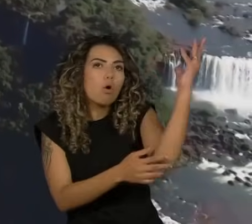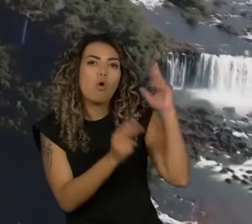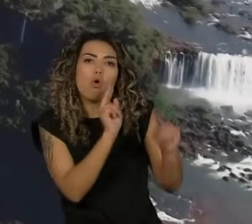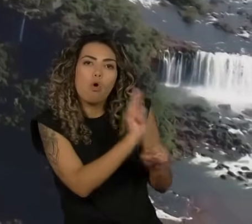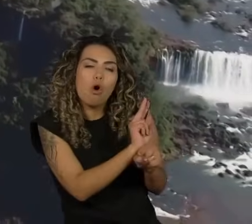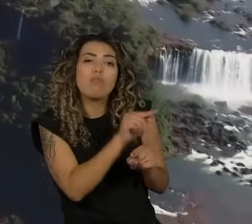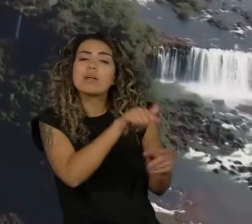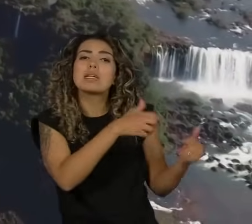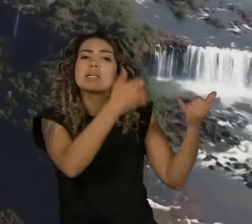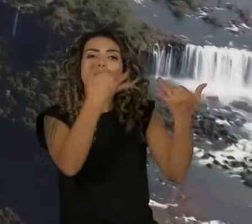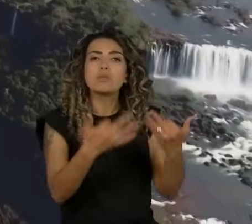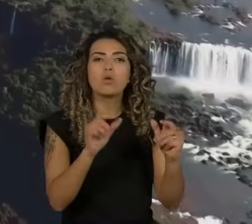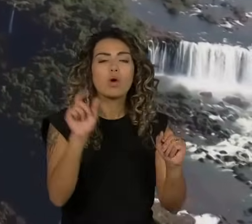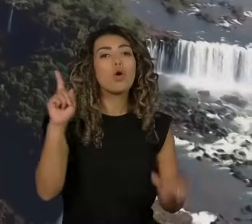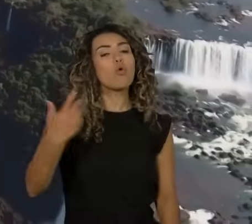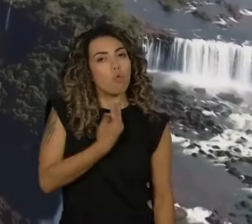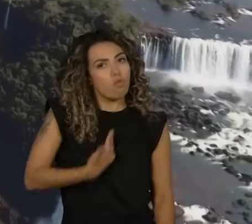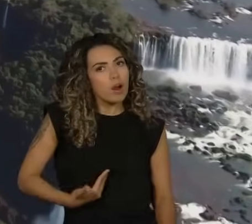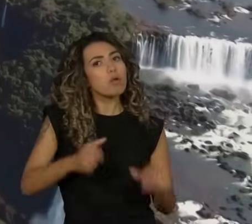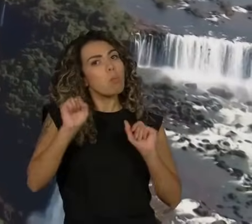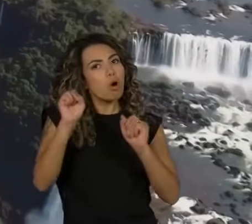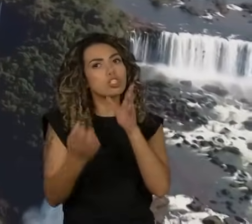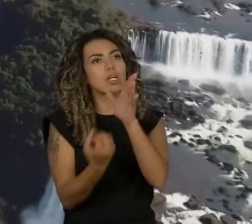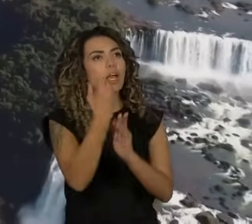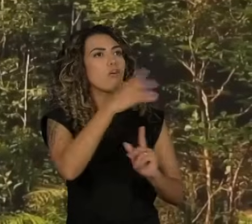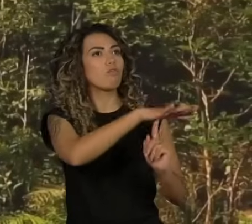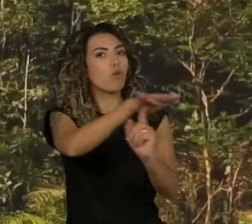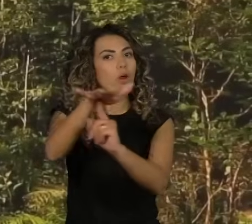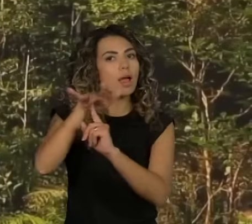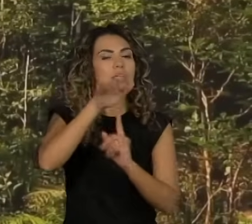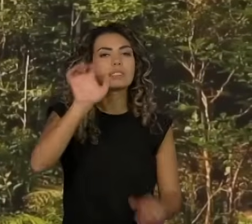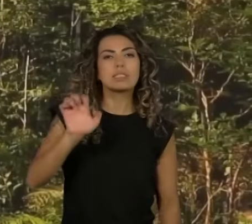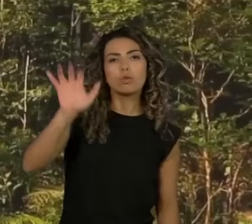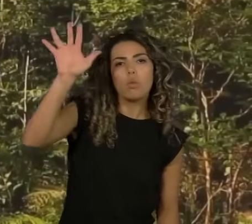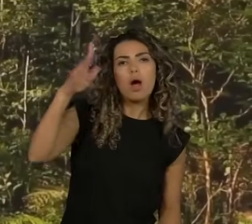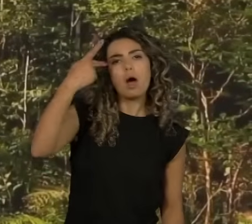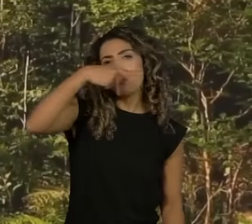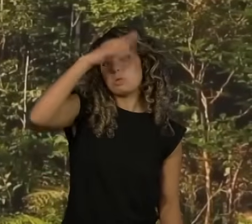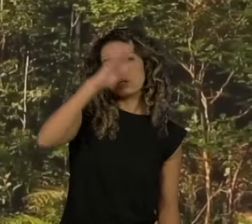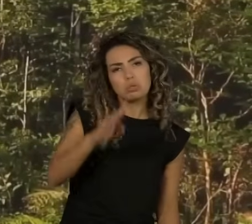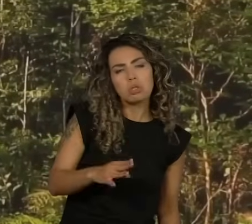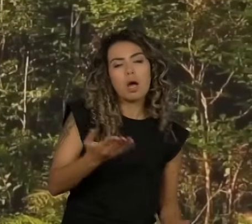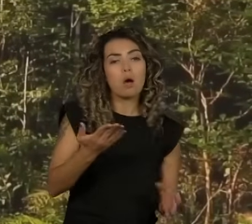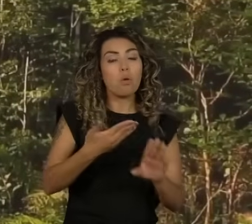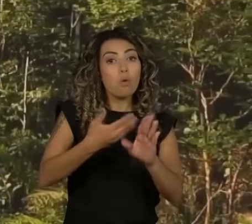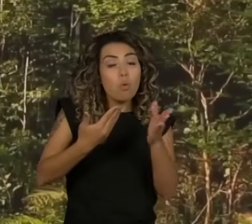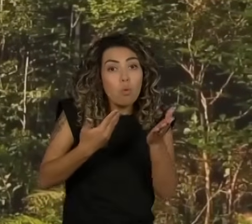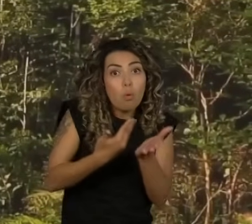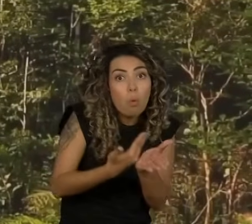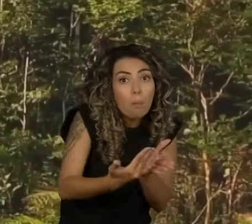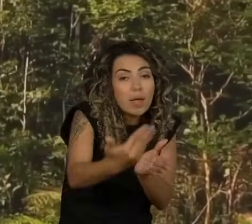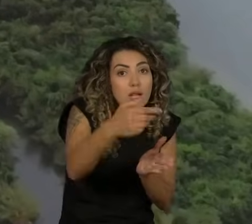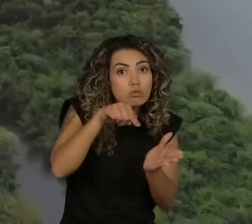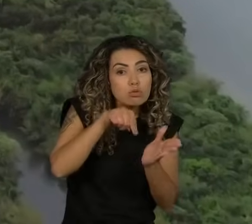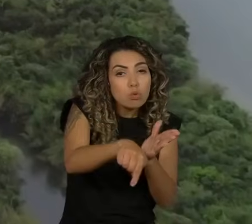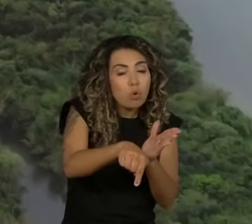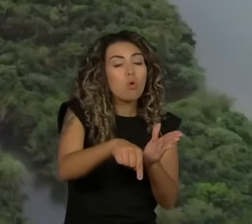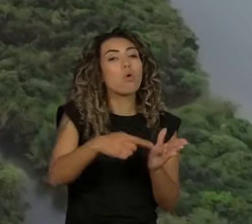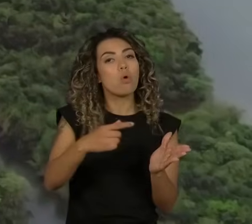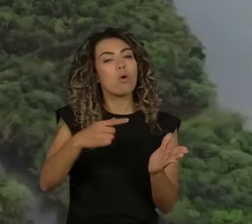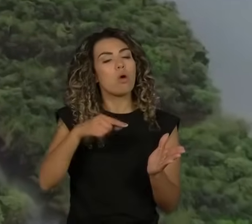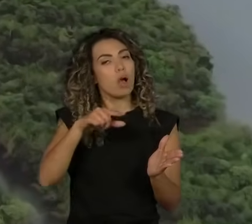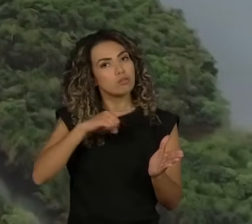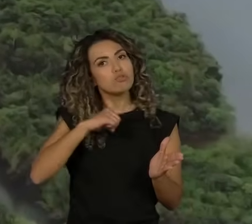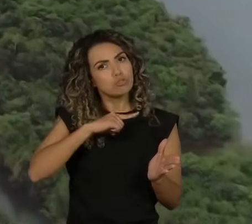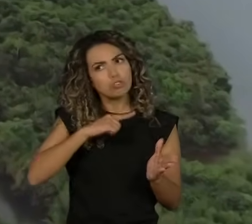parques nacionais ou florestas nacionais ou estaduais também. Quando foi criado o Sistema Nacional de Unidades de Conservação, vários